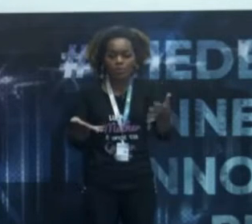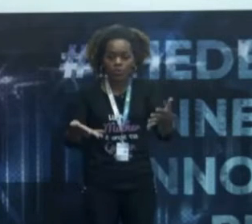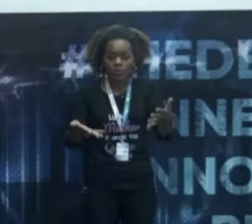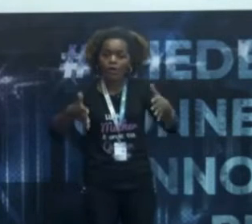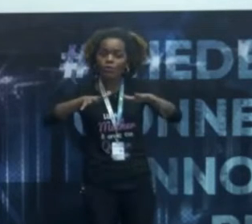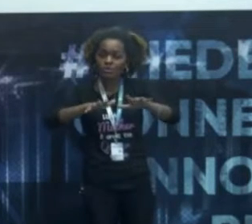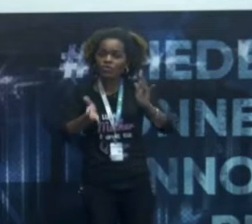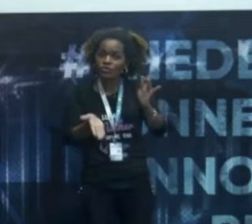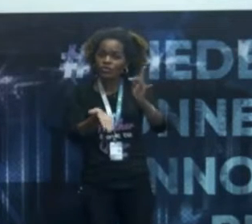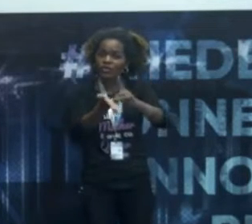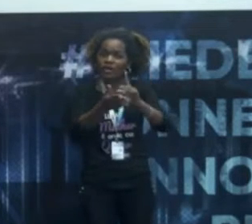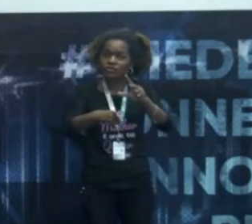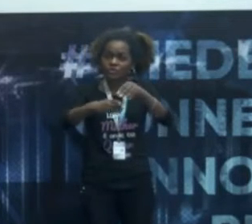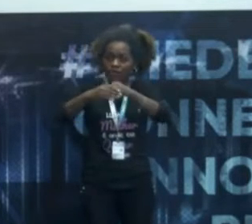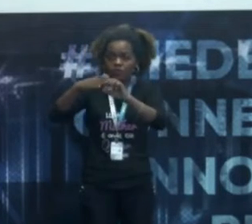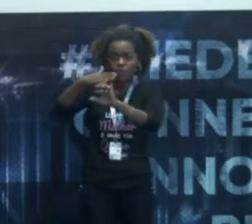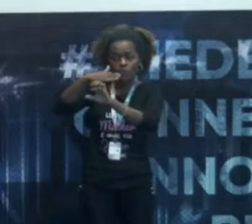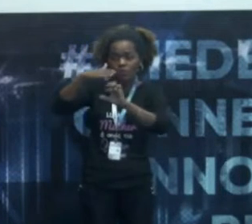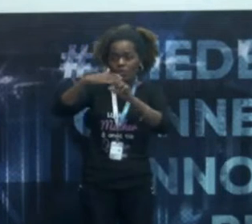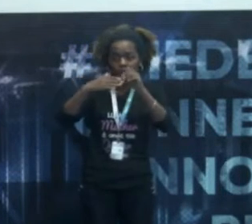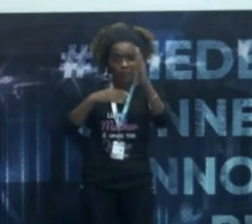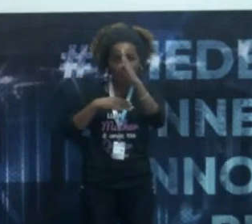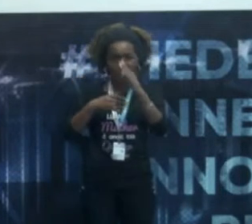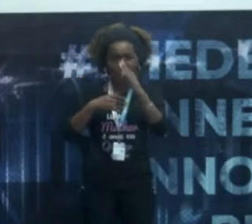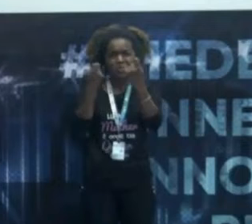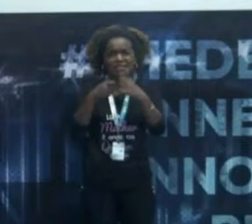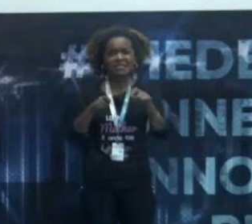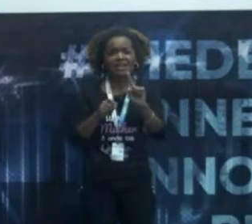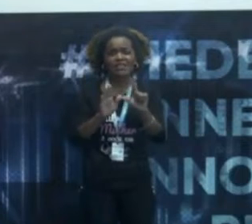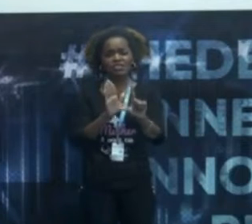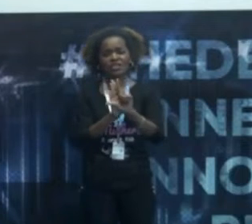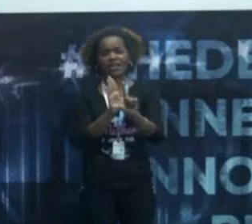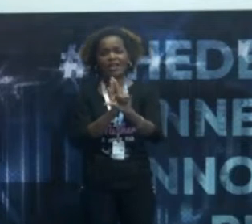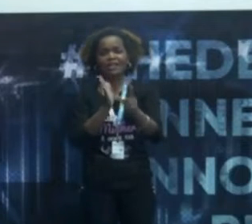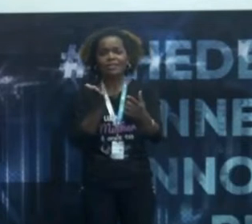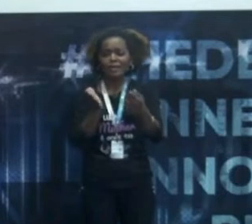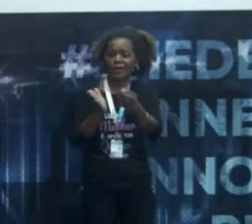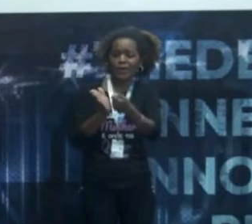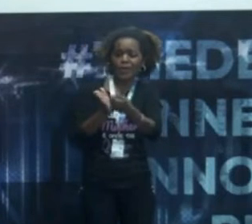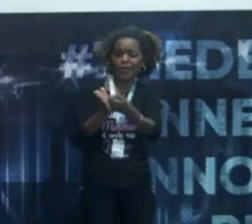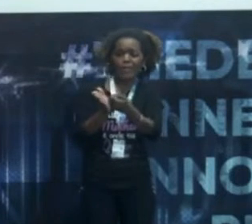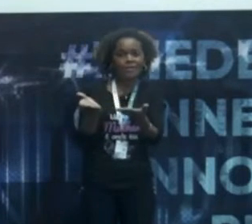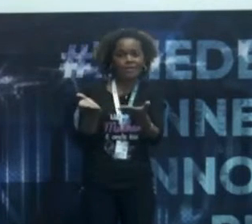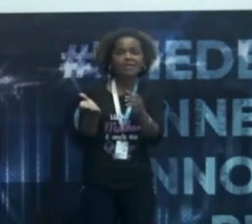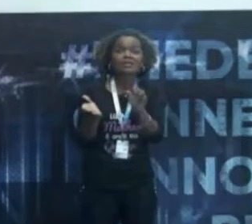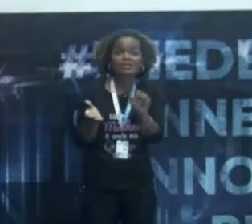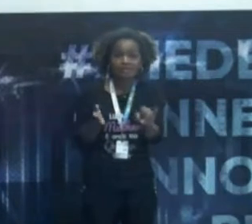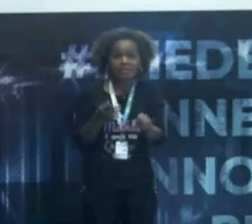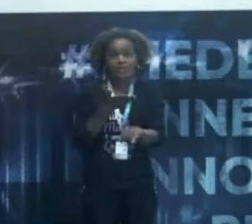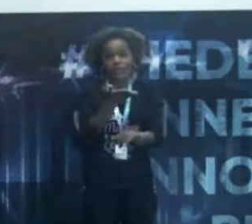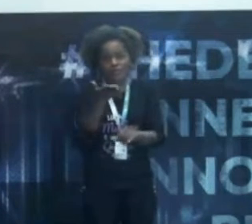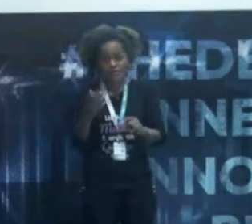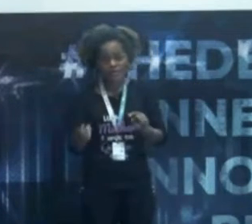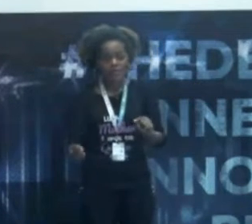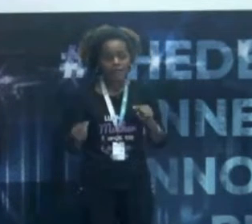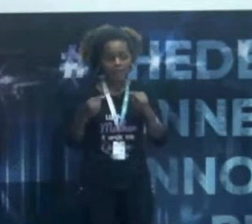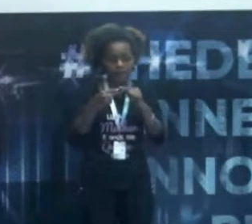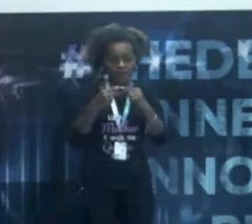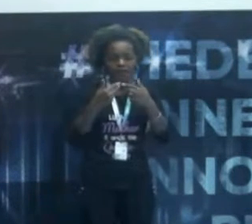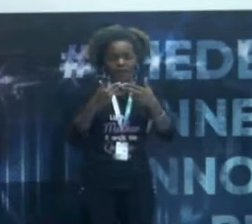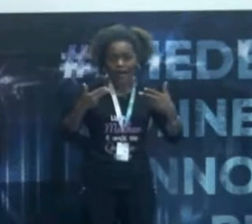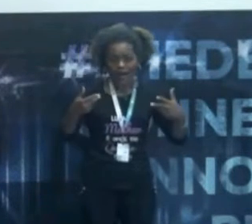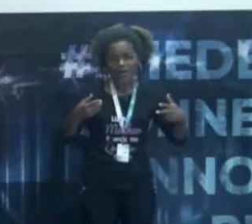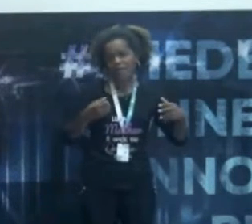do Brasil, nós não precisaríamos da lei de cotas, né? Se você cruza os dados estatísticos de pessoas